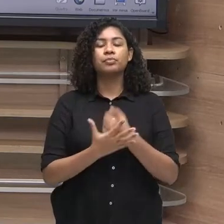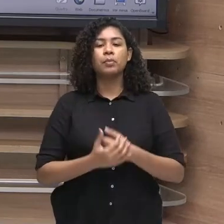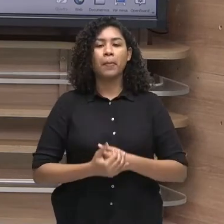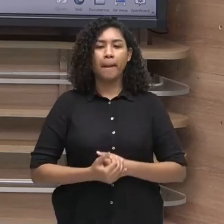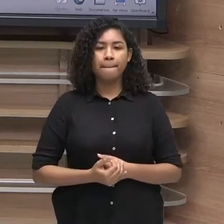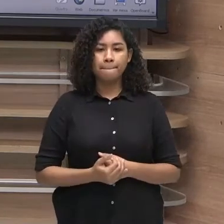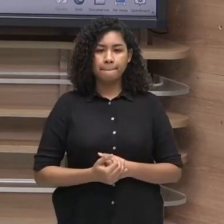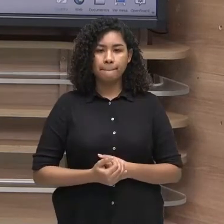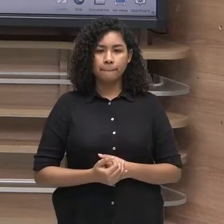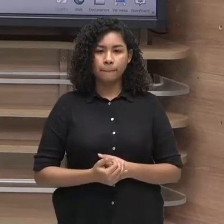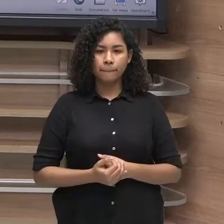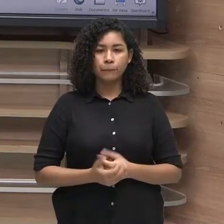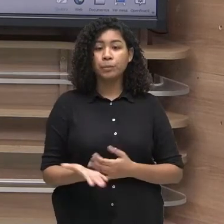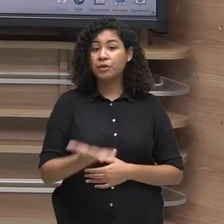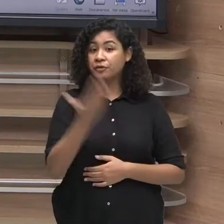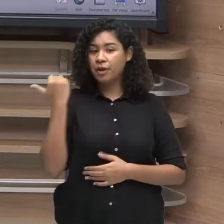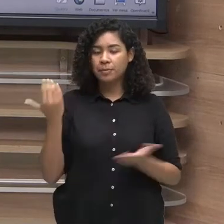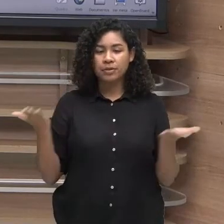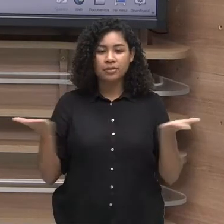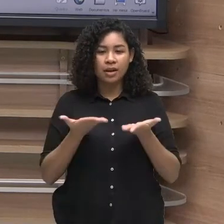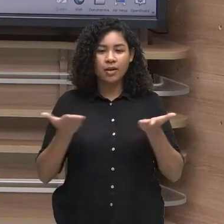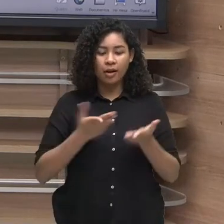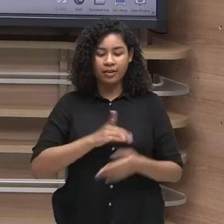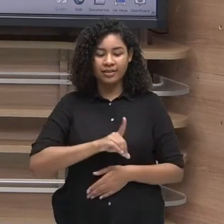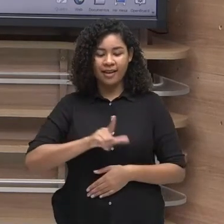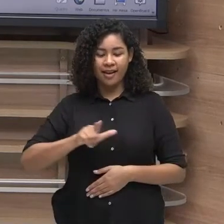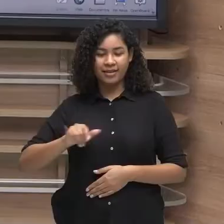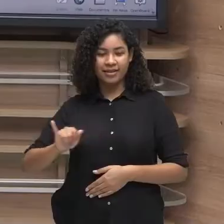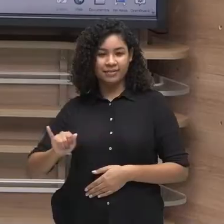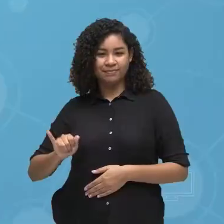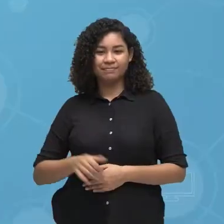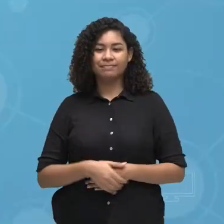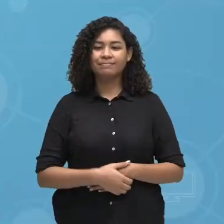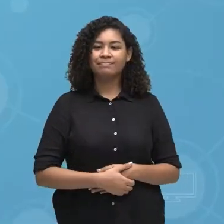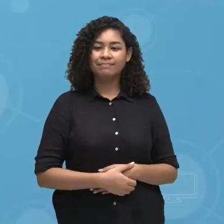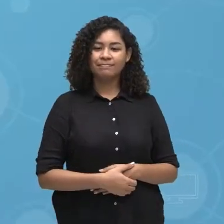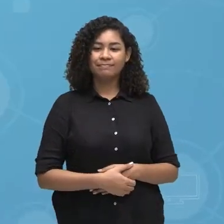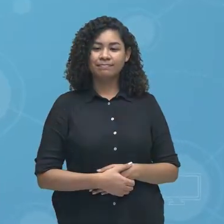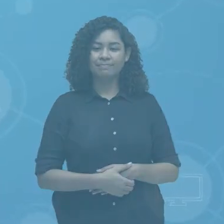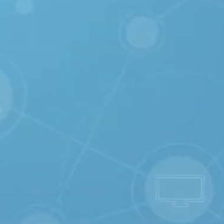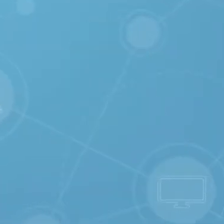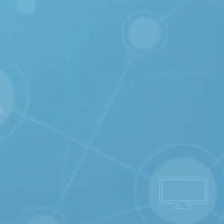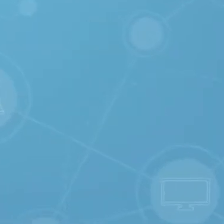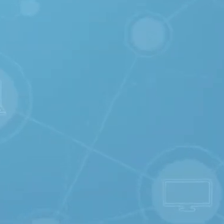né? Então, vamos agora com a nossa DLI de hoje.